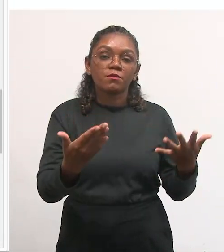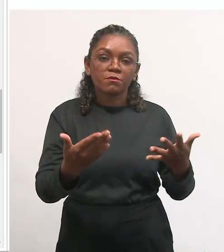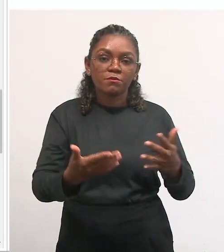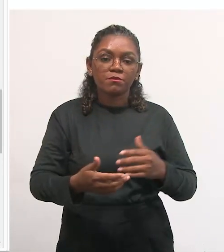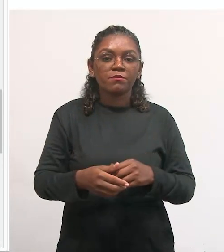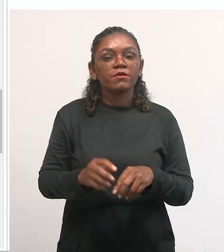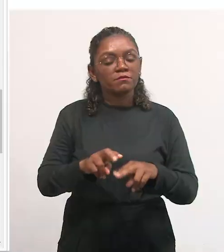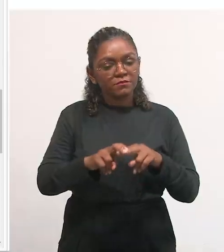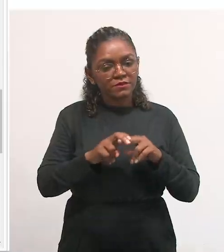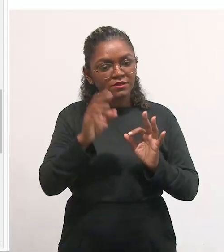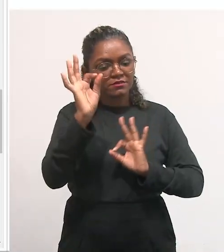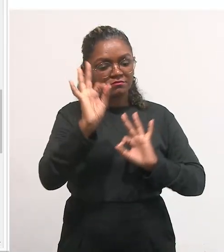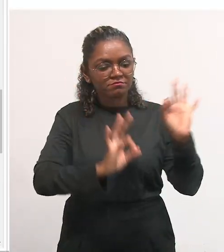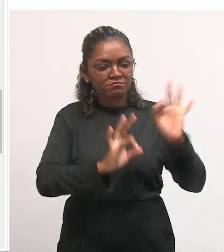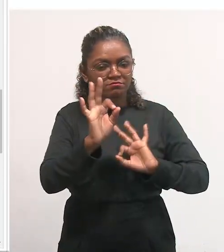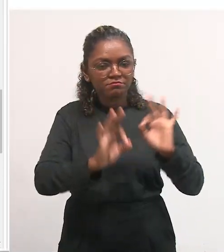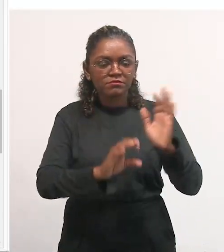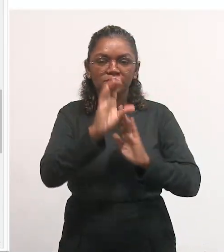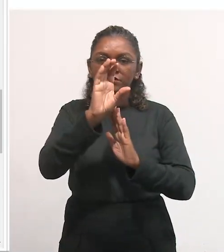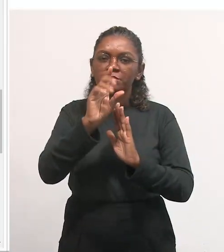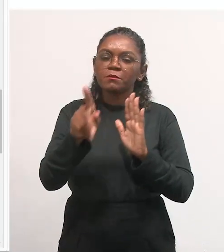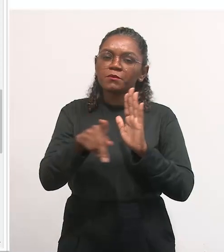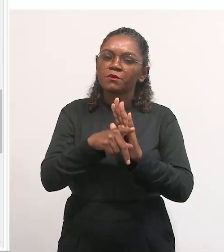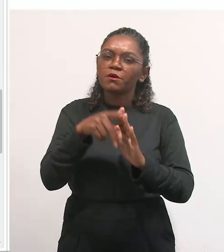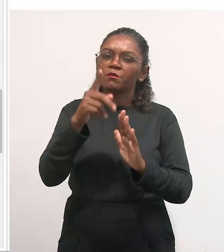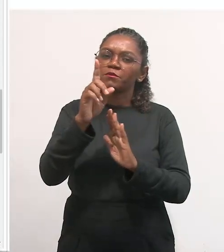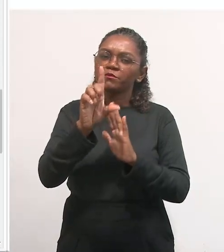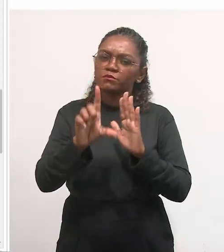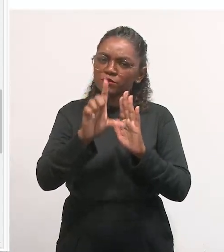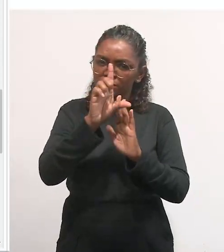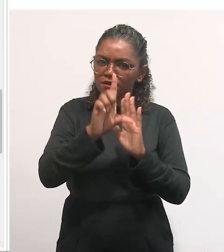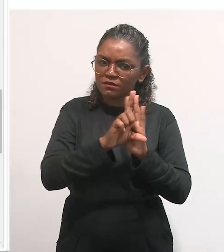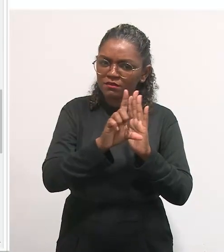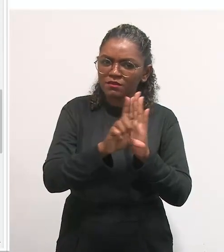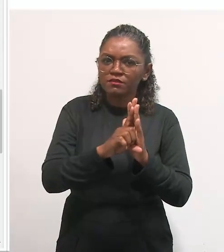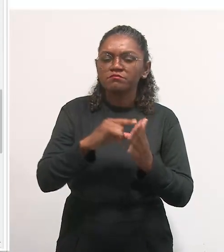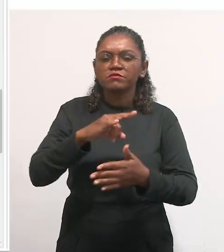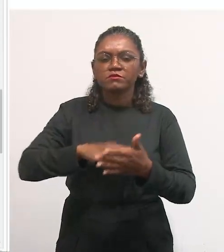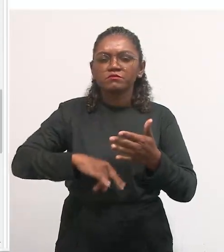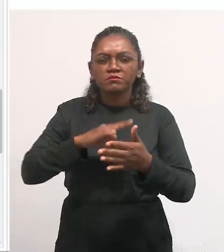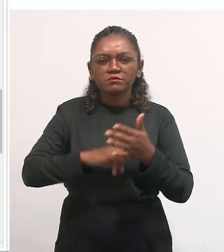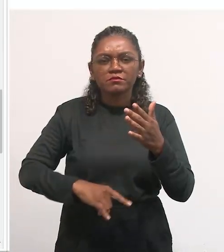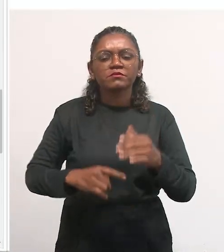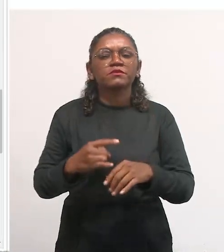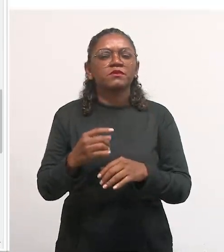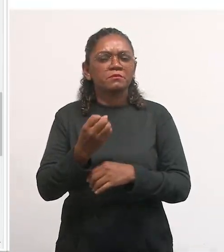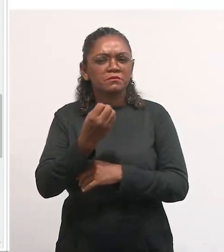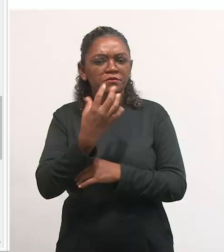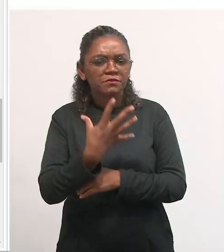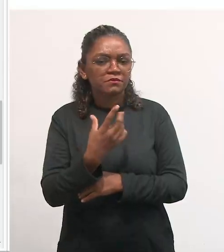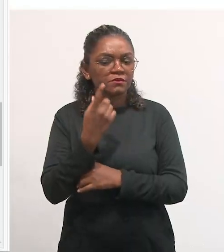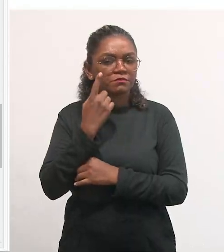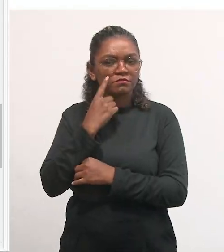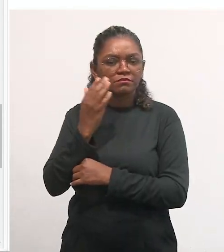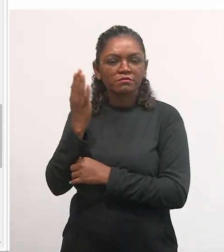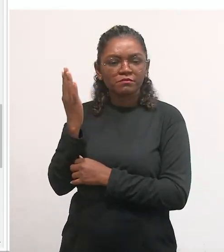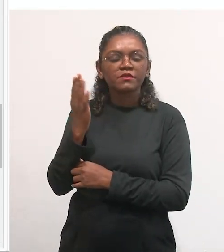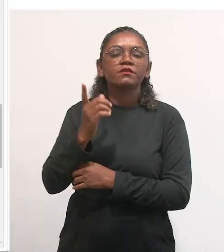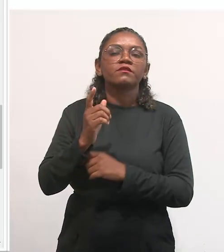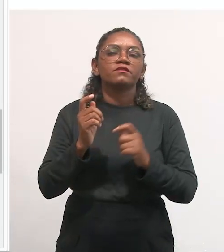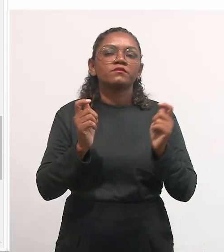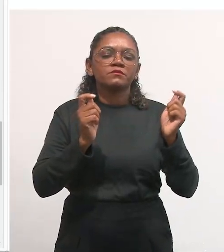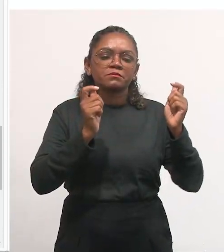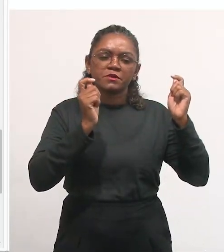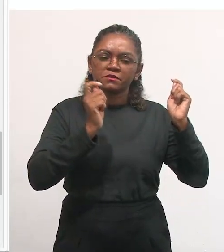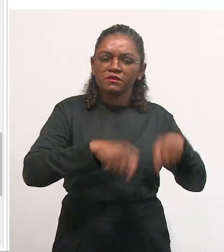desse documento, porque é uma organização, a gente deve conceder os parabéns, singular. Ele traz as competências, né, o que são as